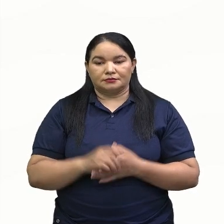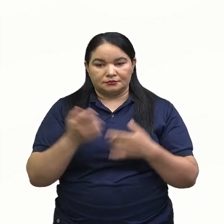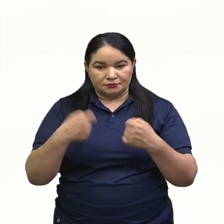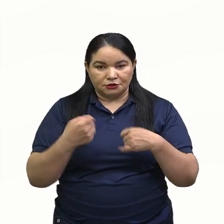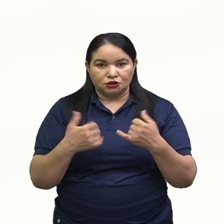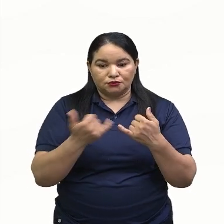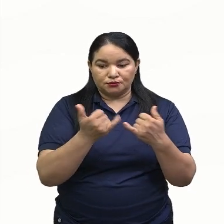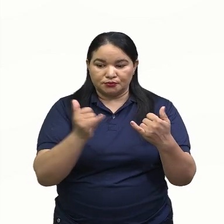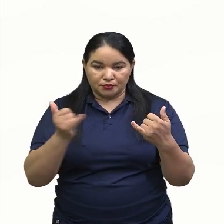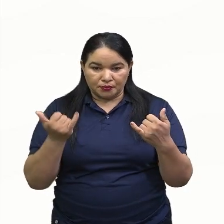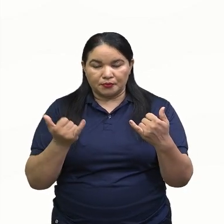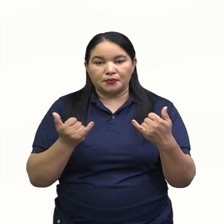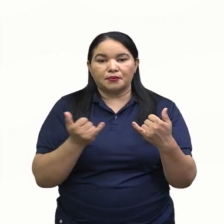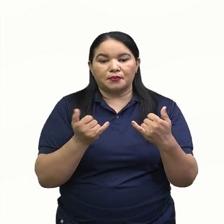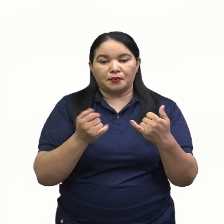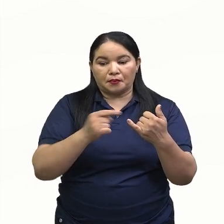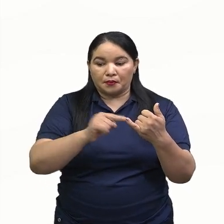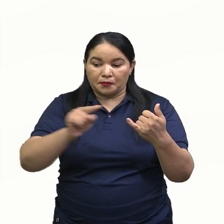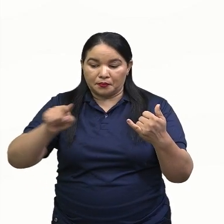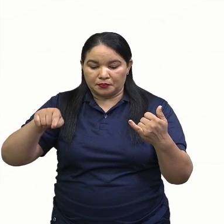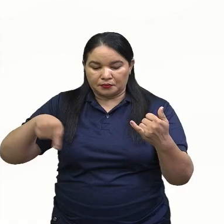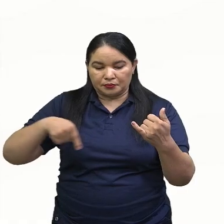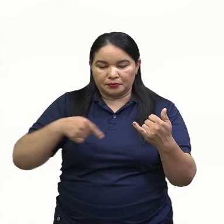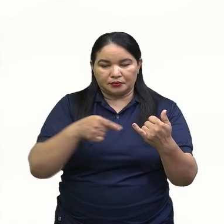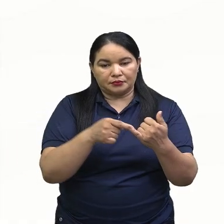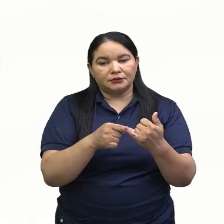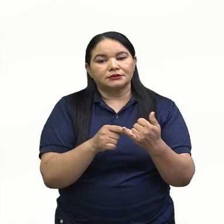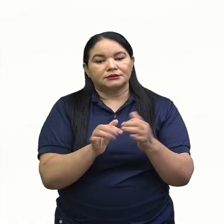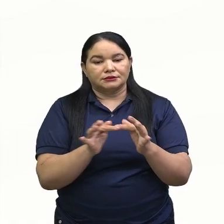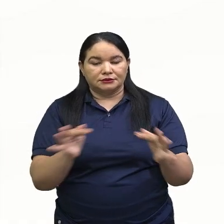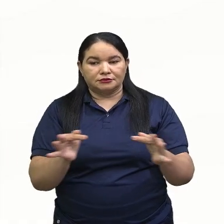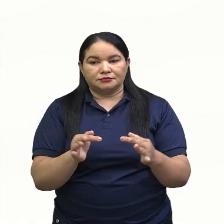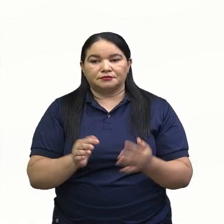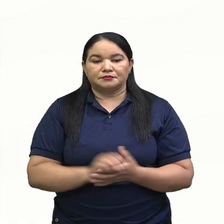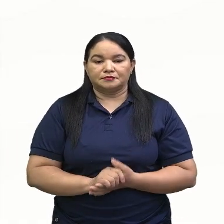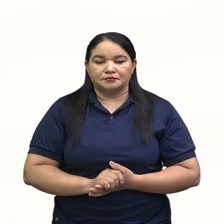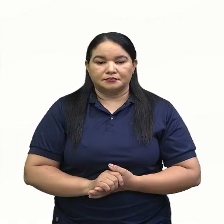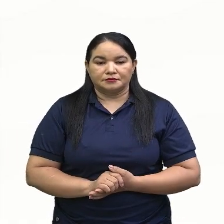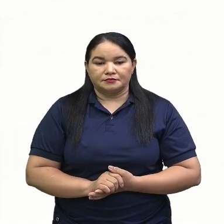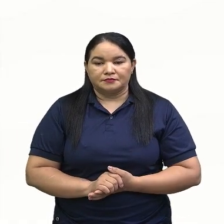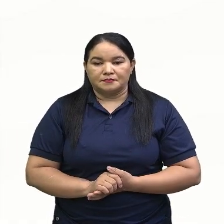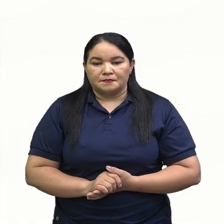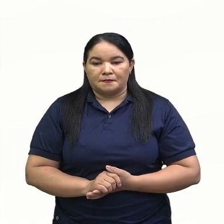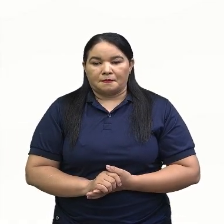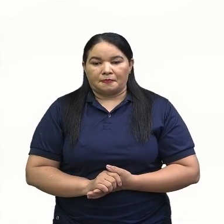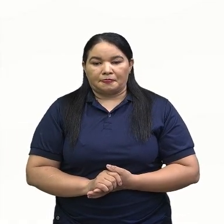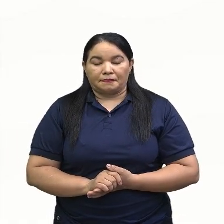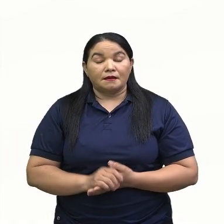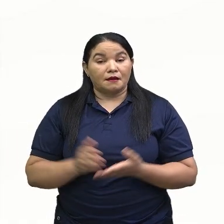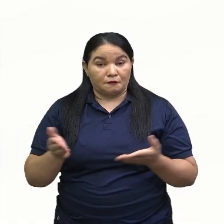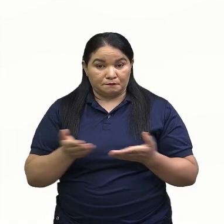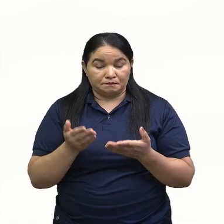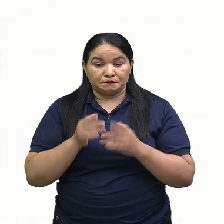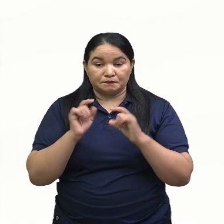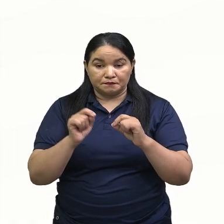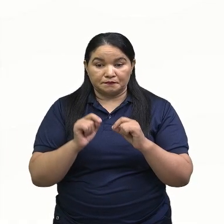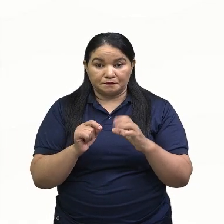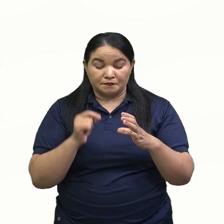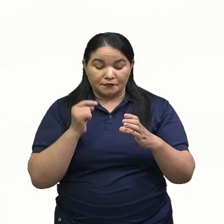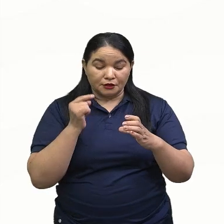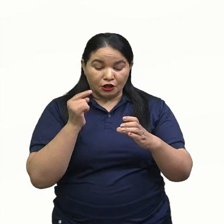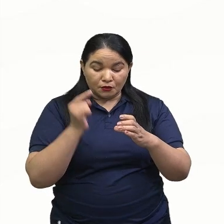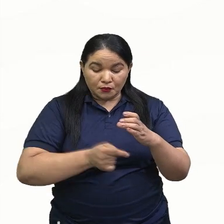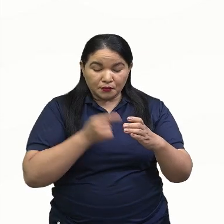circuito elétrico simples. Muito bem. Agora, quando se fala de um gerador,